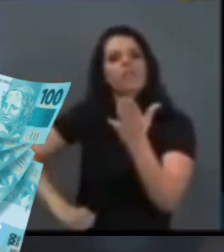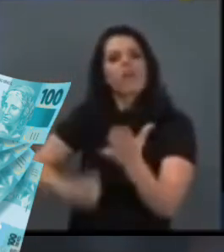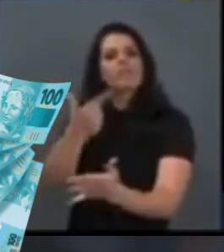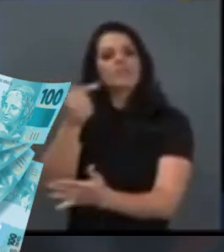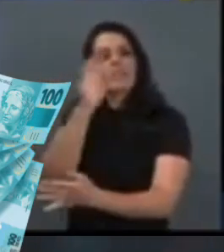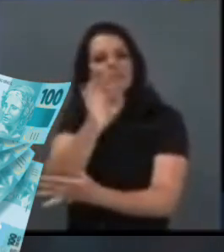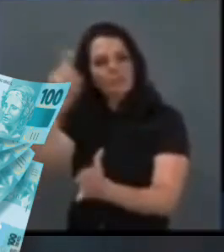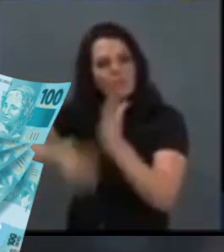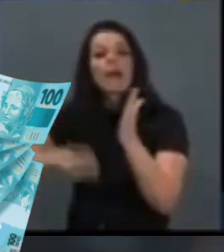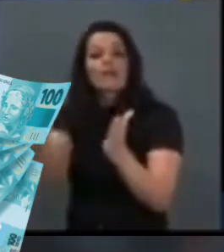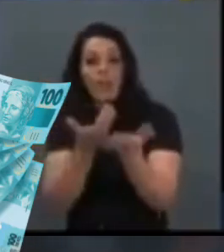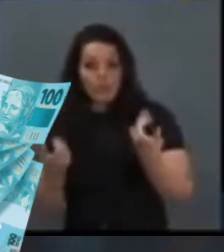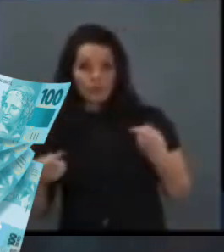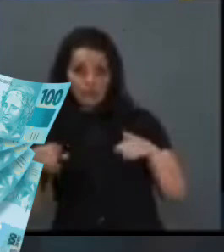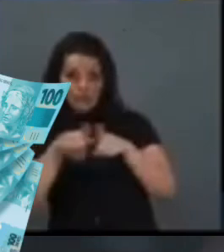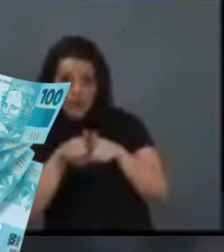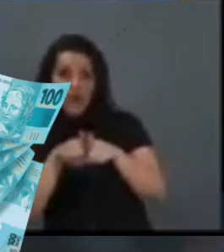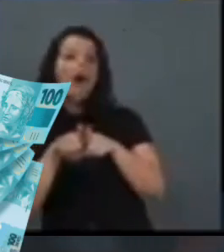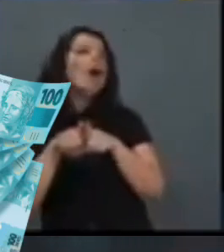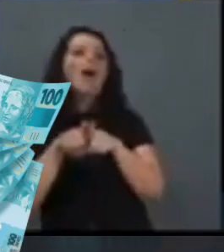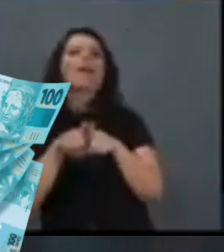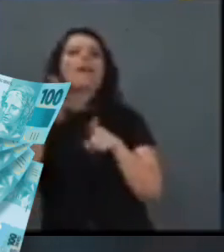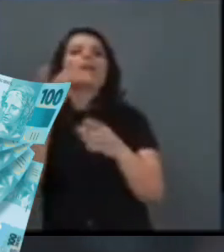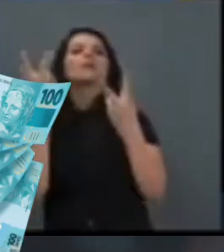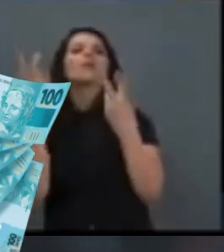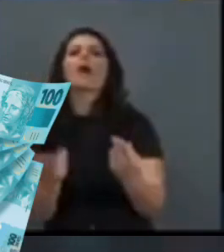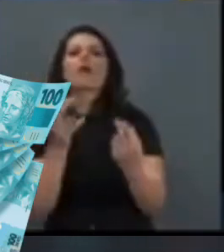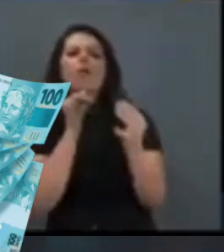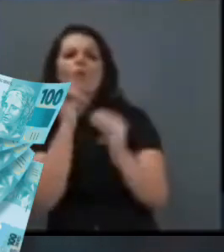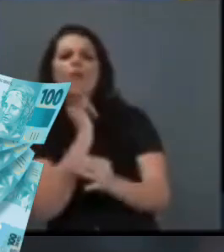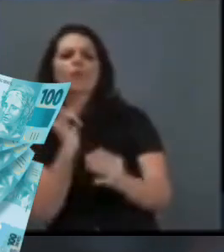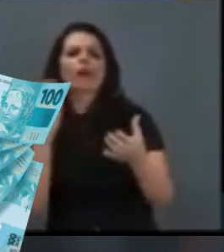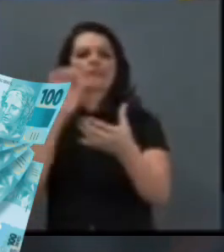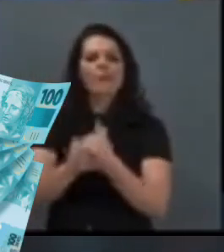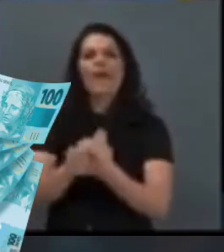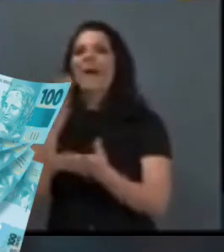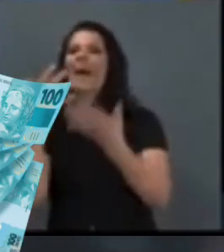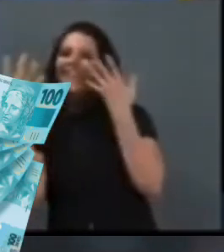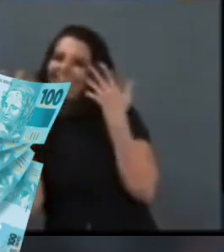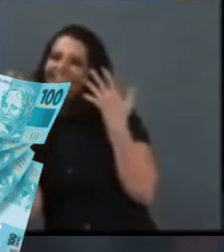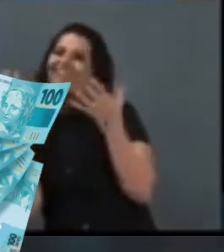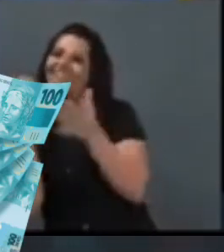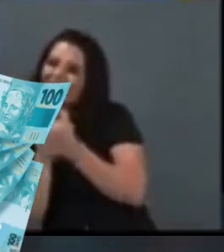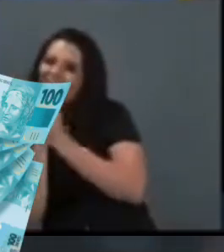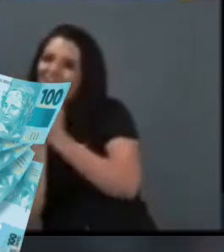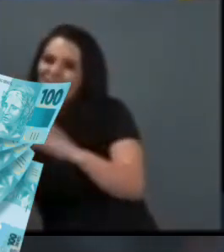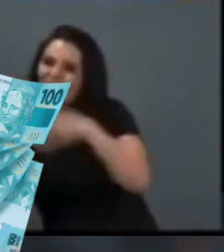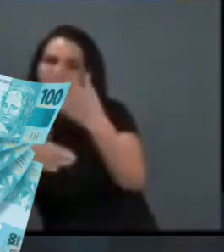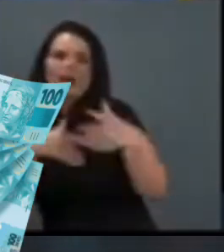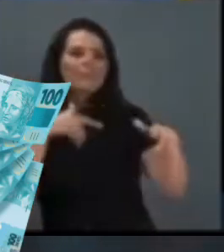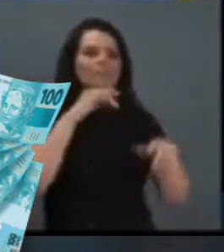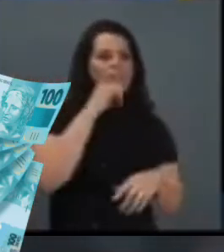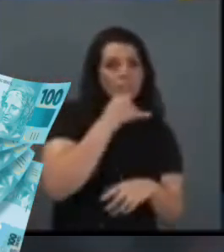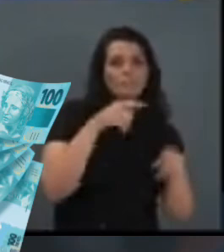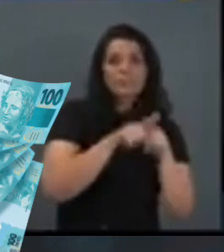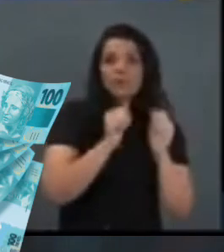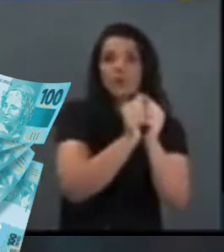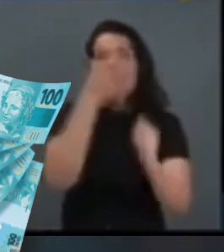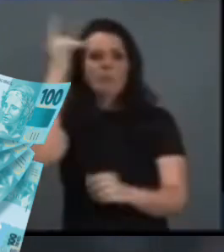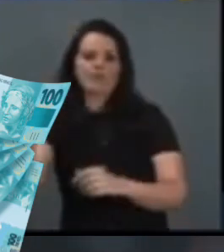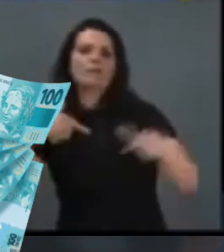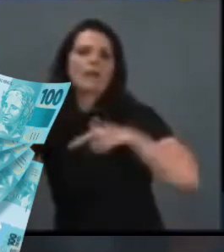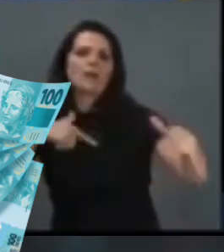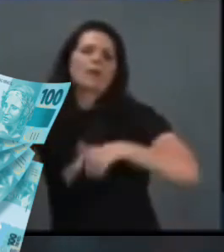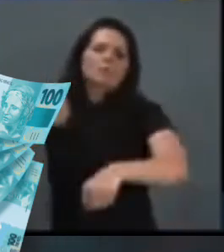27%. Se vocês querem entrar na sociedade, a sociedade, gente, é igual um casamento aí. É na alegria e na tristeza. Não é só na alegria, não. O cara vai lá, trabalha o dia inteiro. Ralou. Me